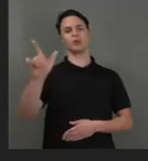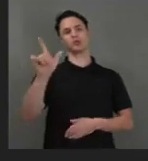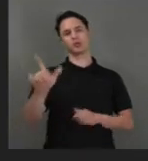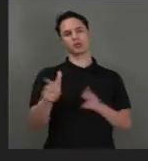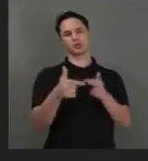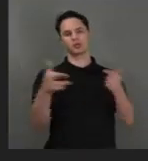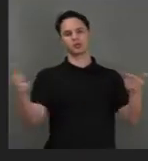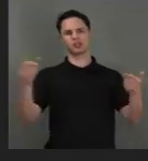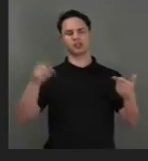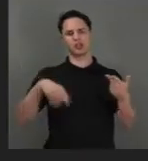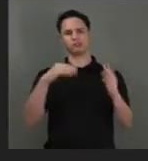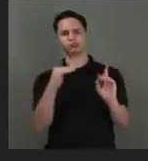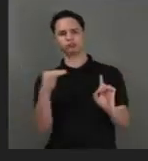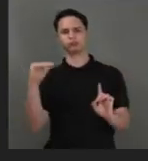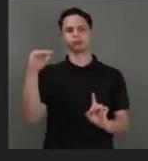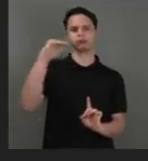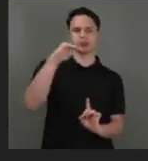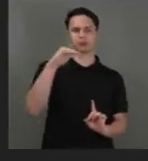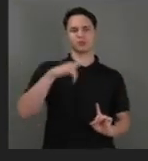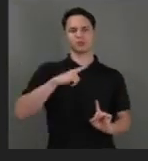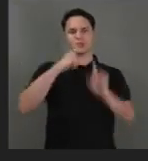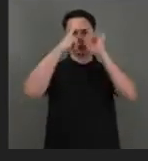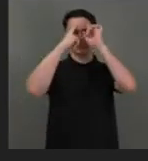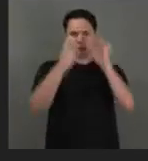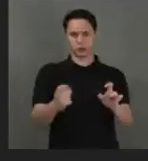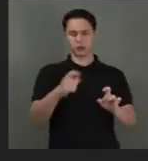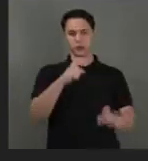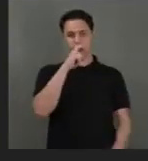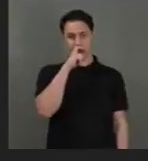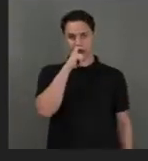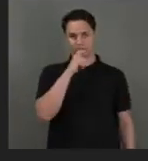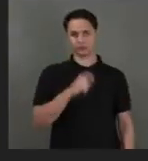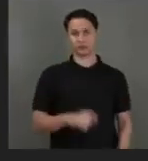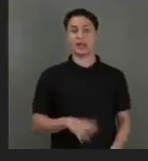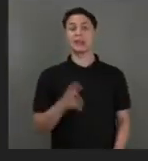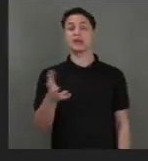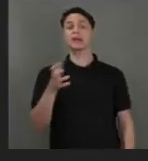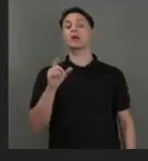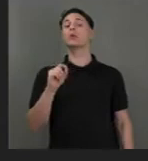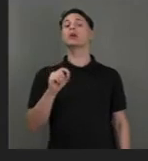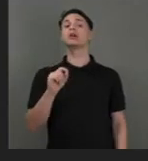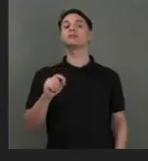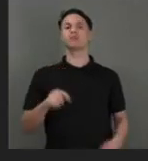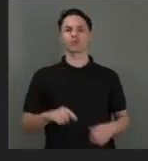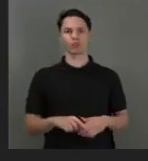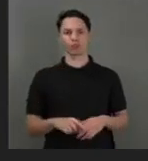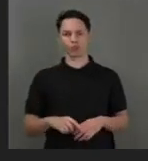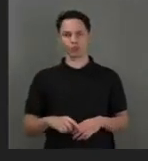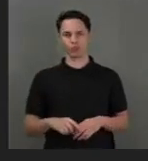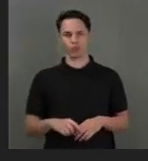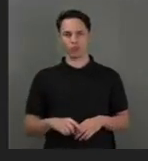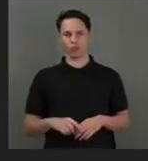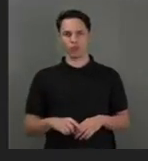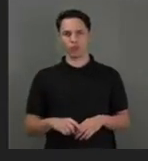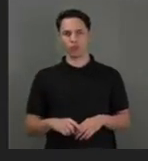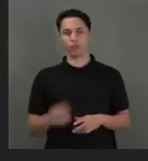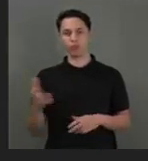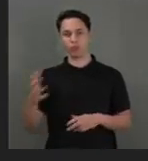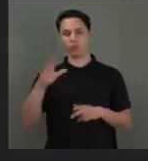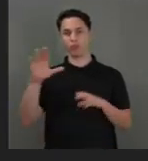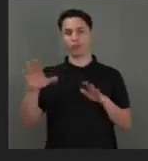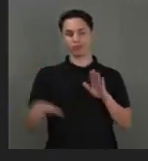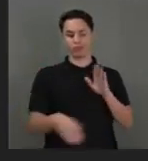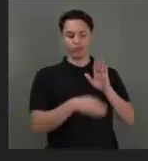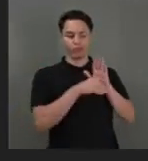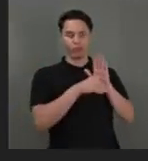dele, do ditador Maduro. Ele quer simplesmente fazer a anexação de